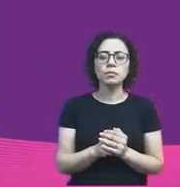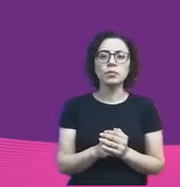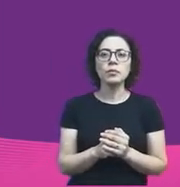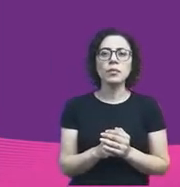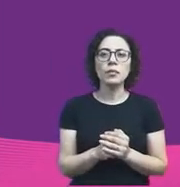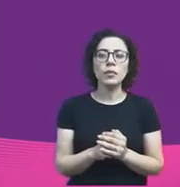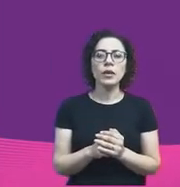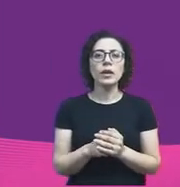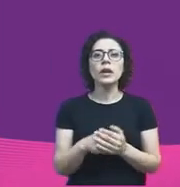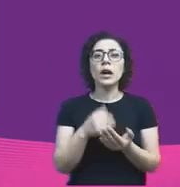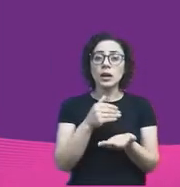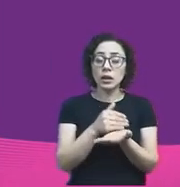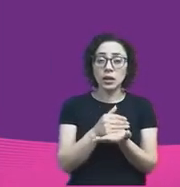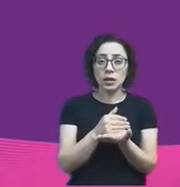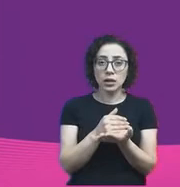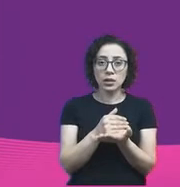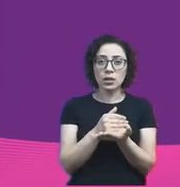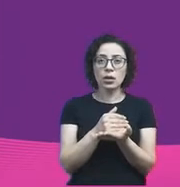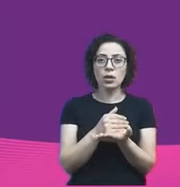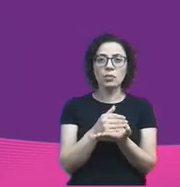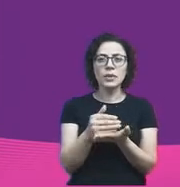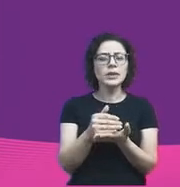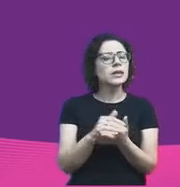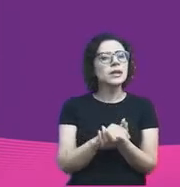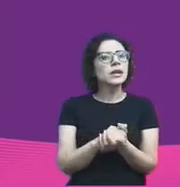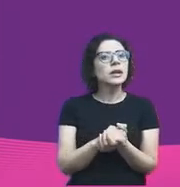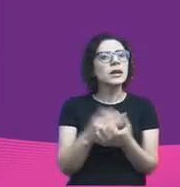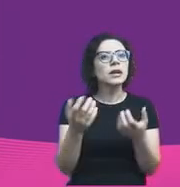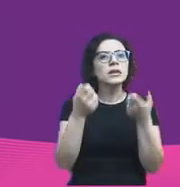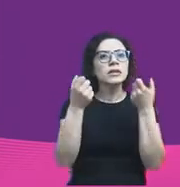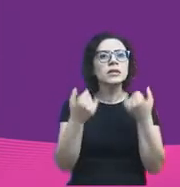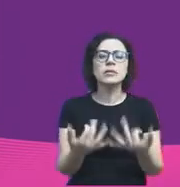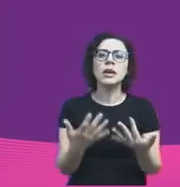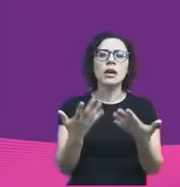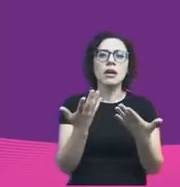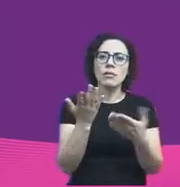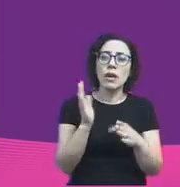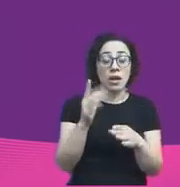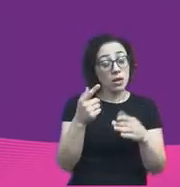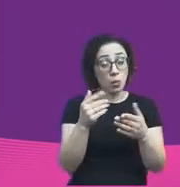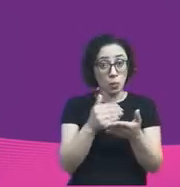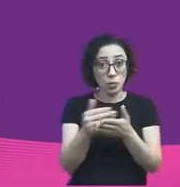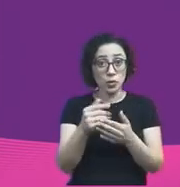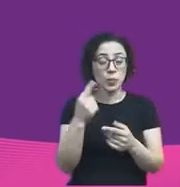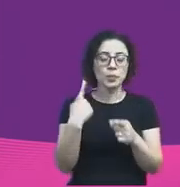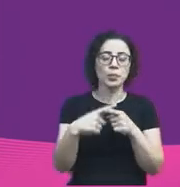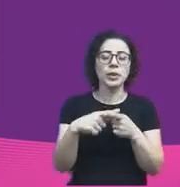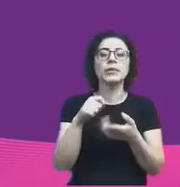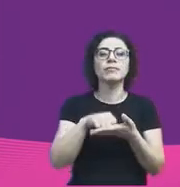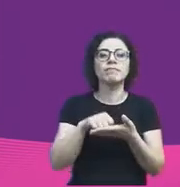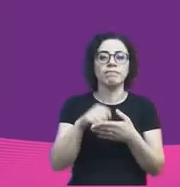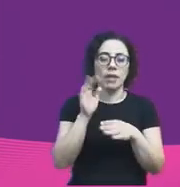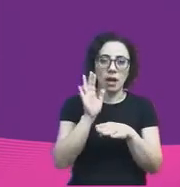começa com o CCA, que angustiado a partir da ajuda que o filho dele pede para a universidade,